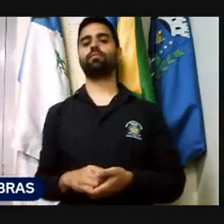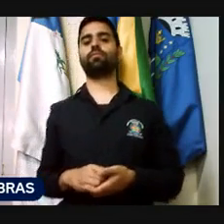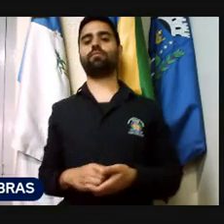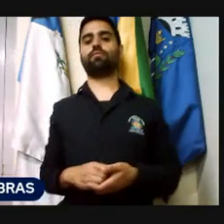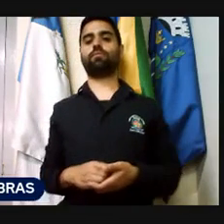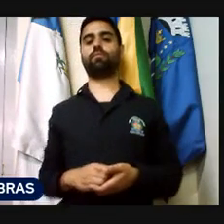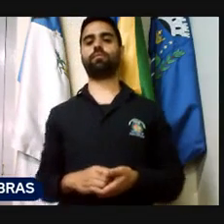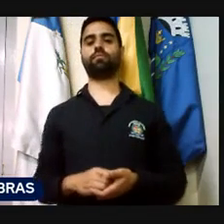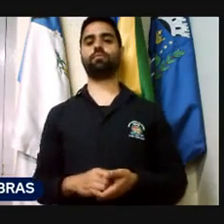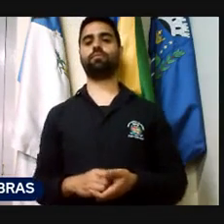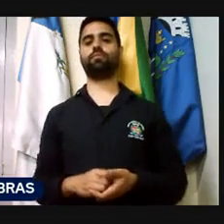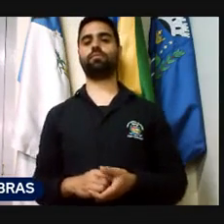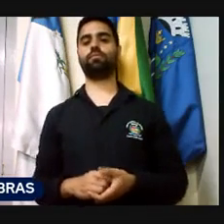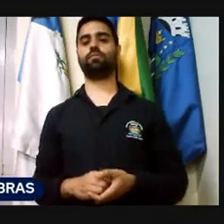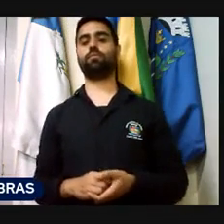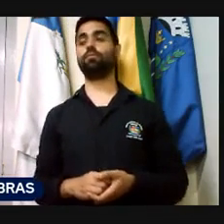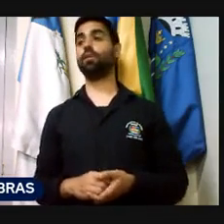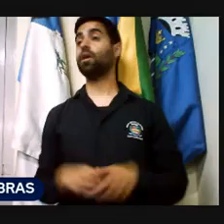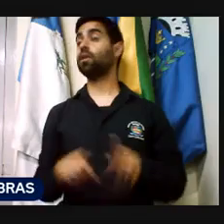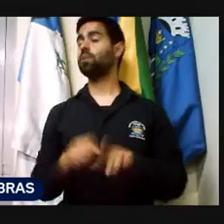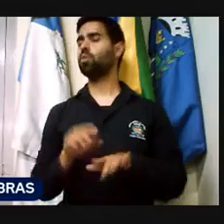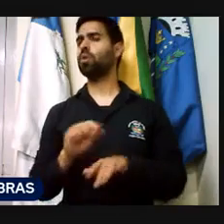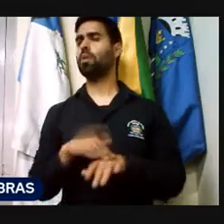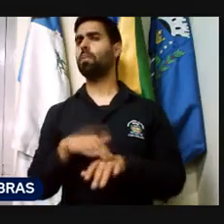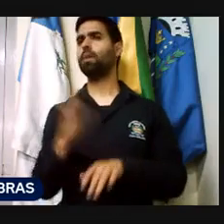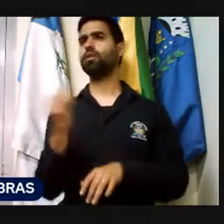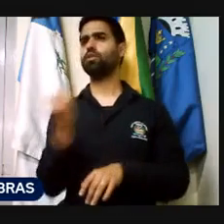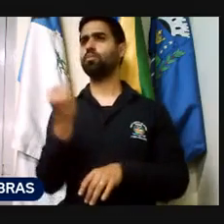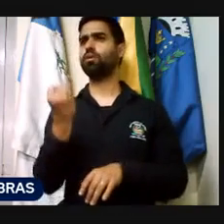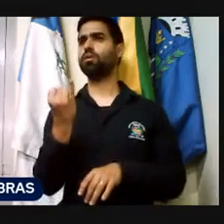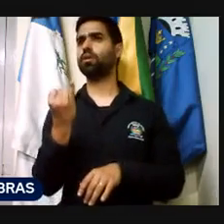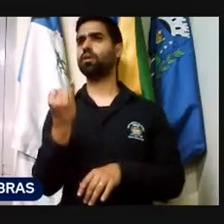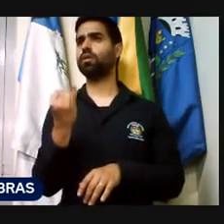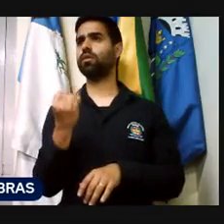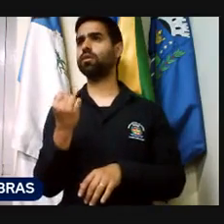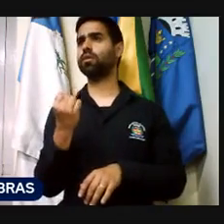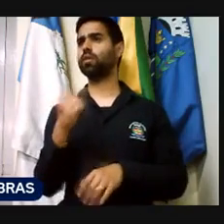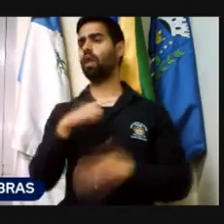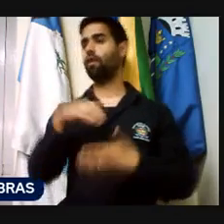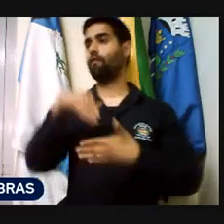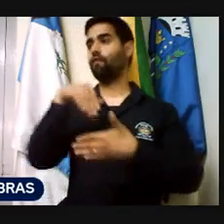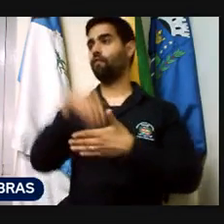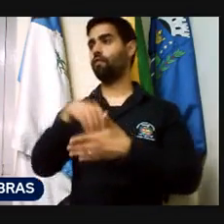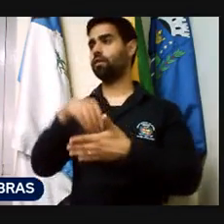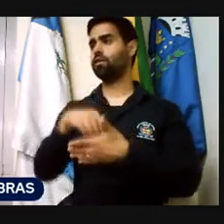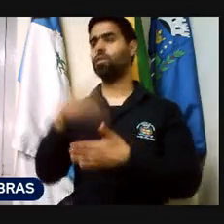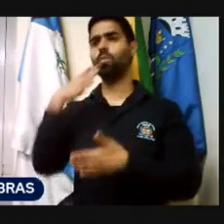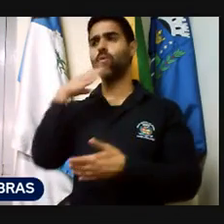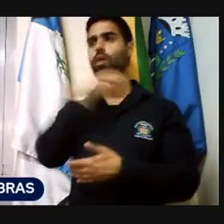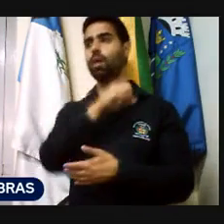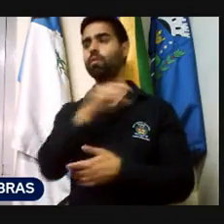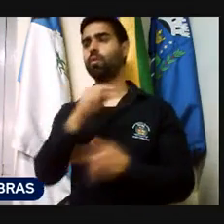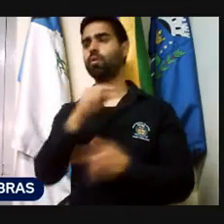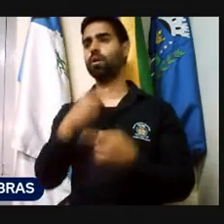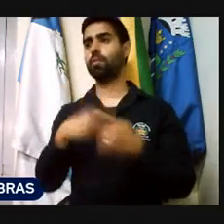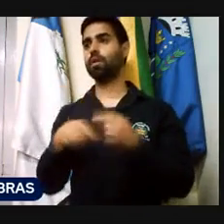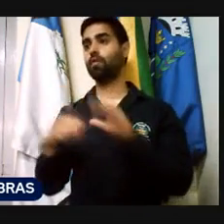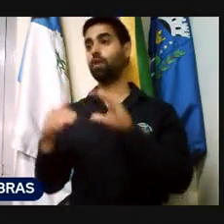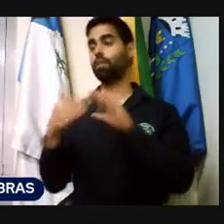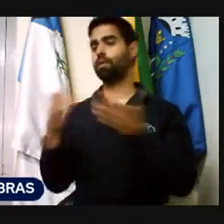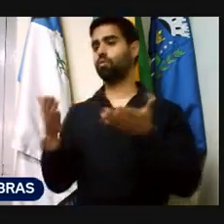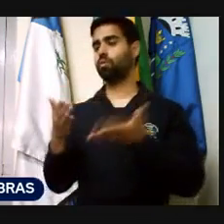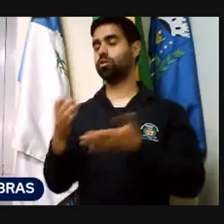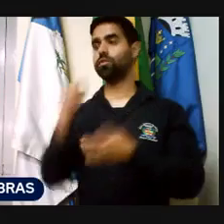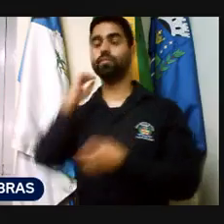enfatizo aqui que o mais importante do que a gente vai votar com maior urgência da matéria encaminhada para